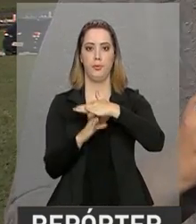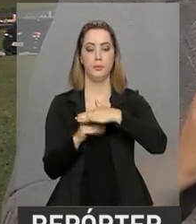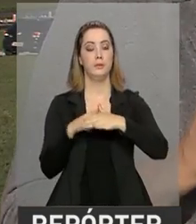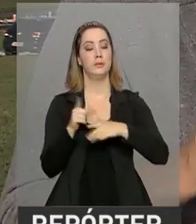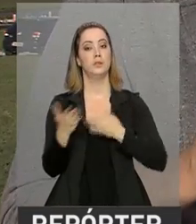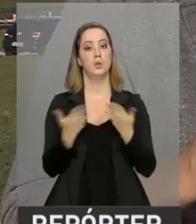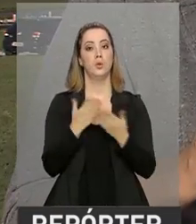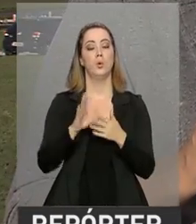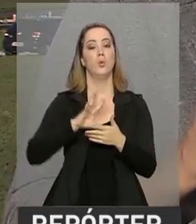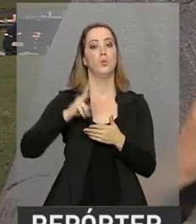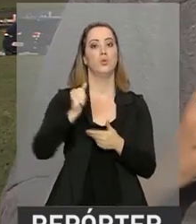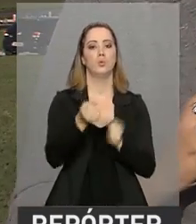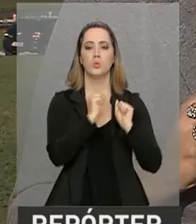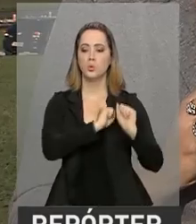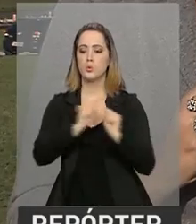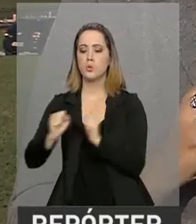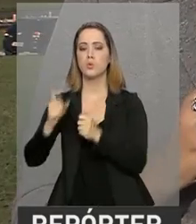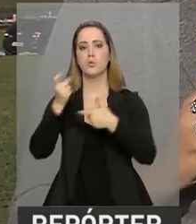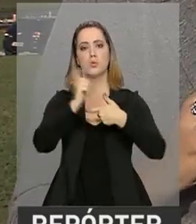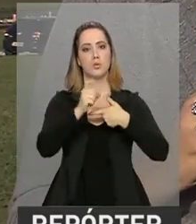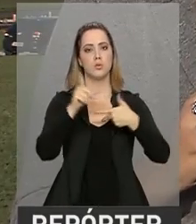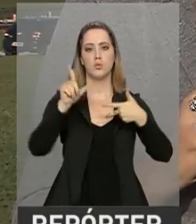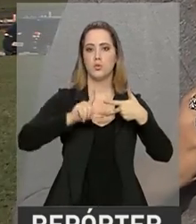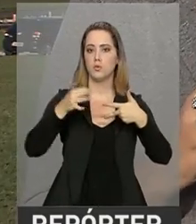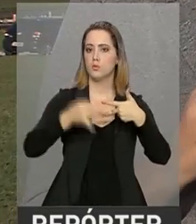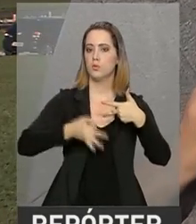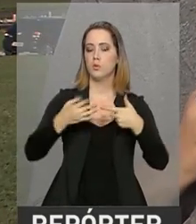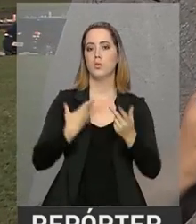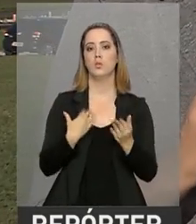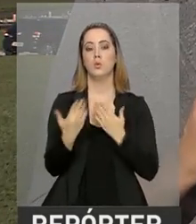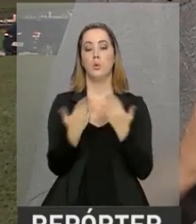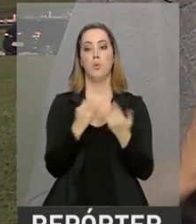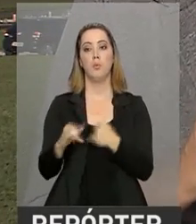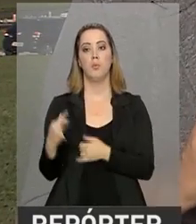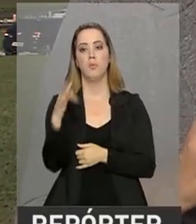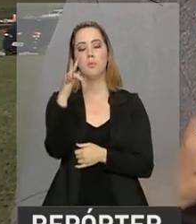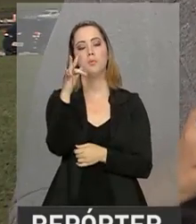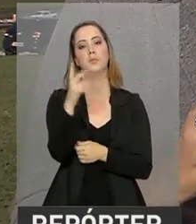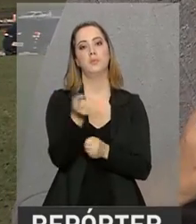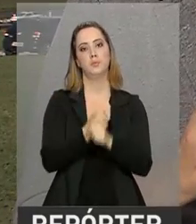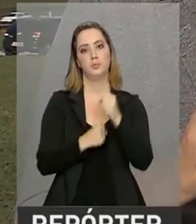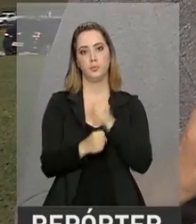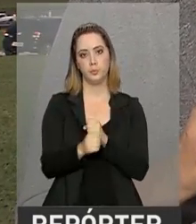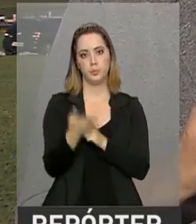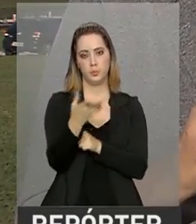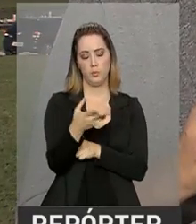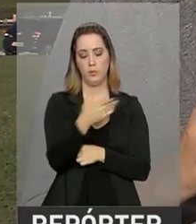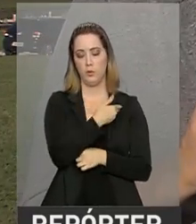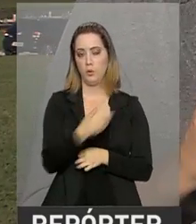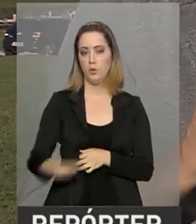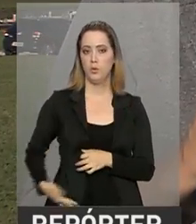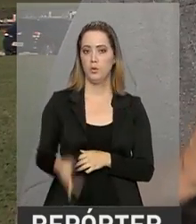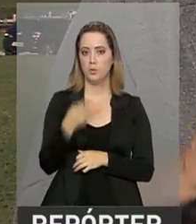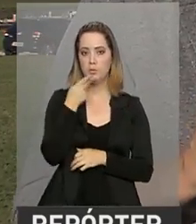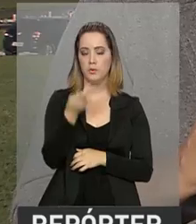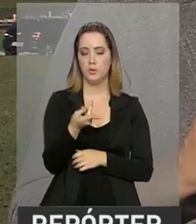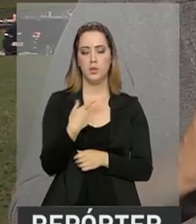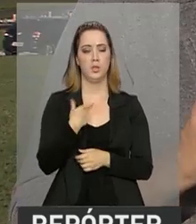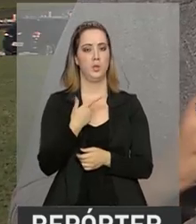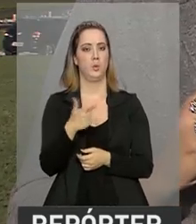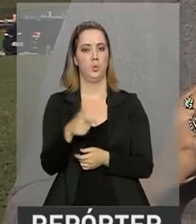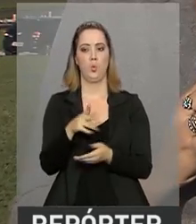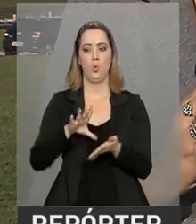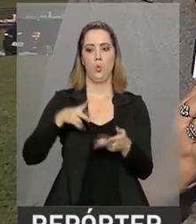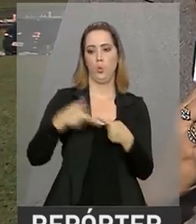os poderes legislativo e judiciário não deverá ser maior que a inflação do ano anterior segundo o governo o texto não tira verba da